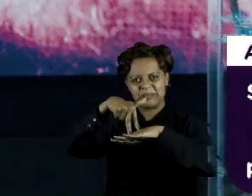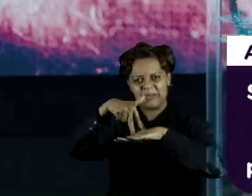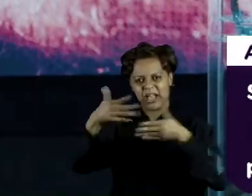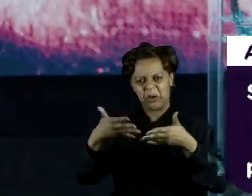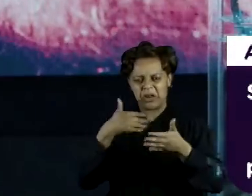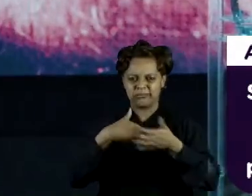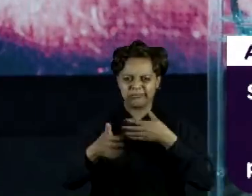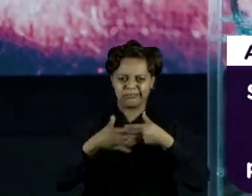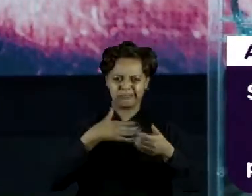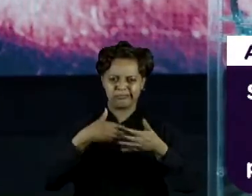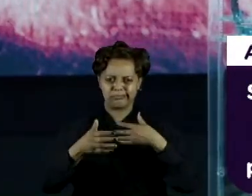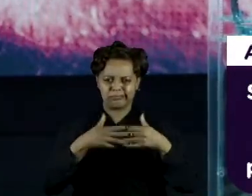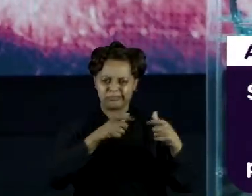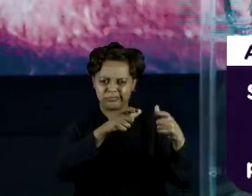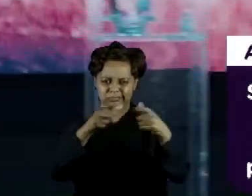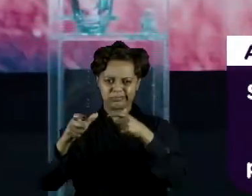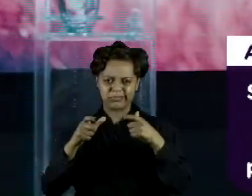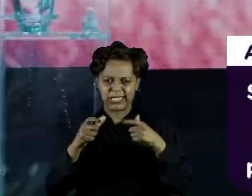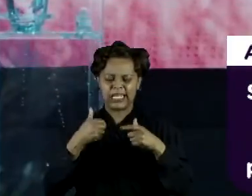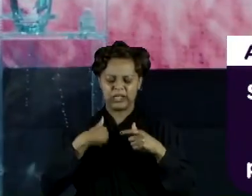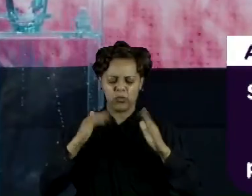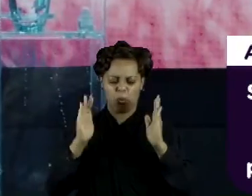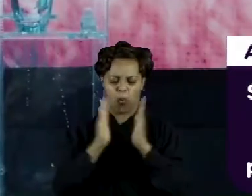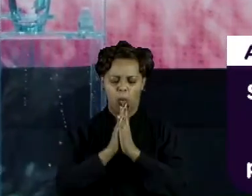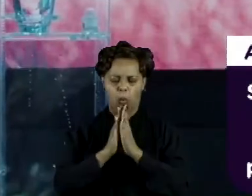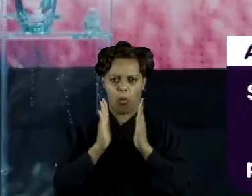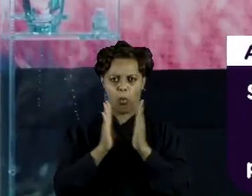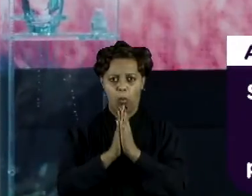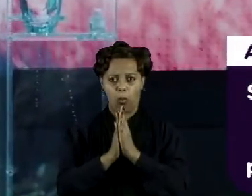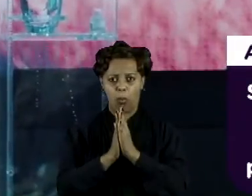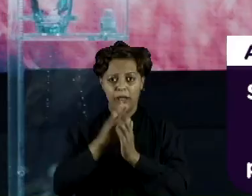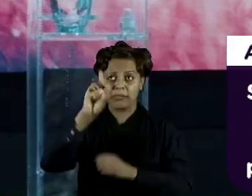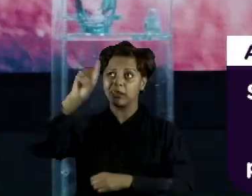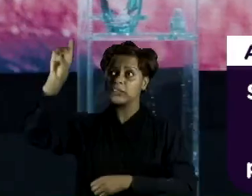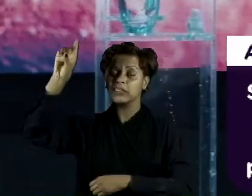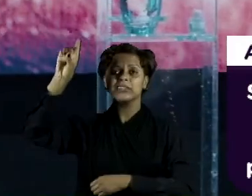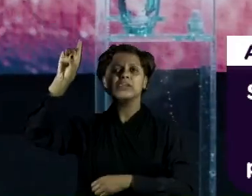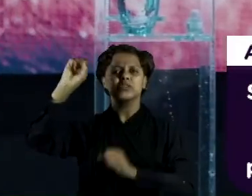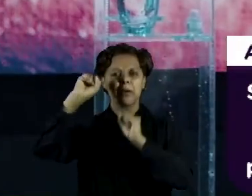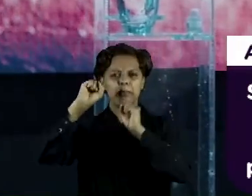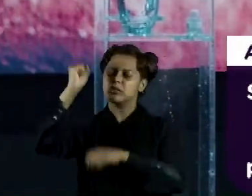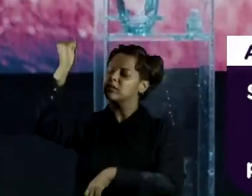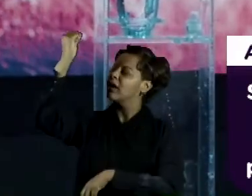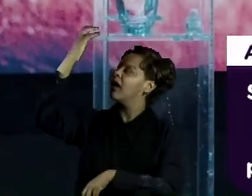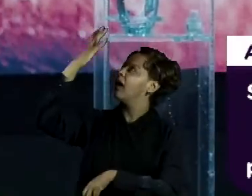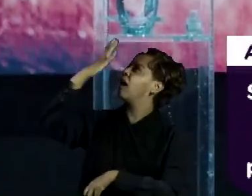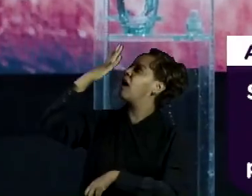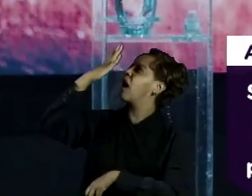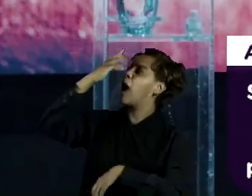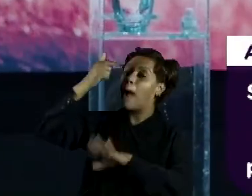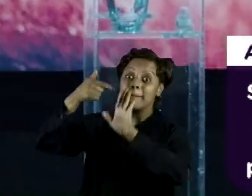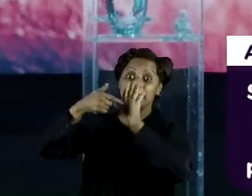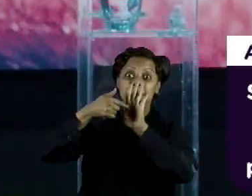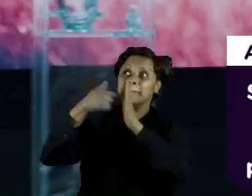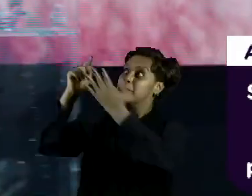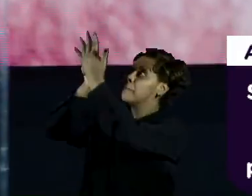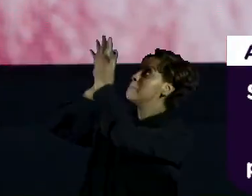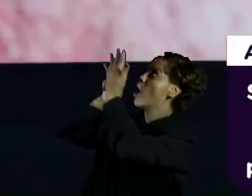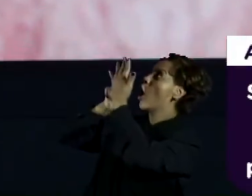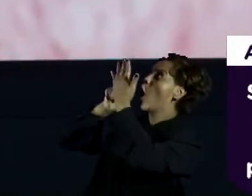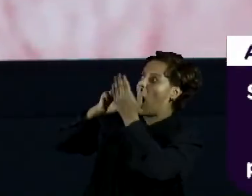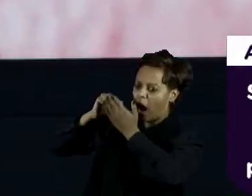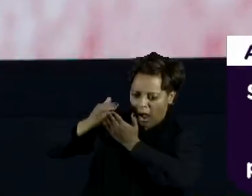você estiver, e eu vou orar pela tua vida, para que Deus possa revelar, apontar a direção, mostrar o seu caminho.